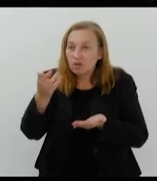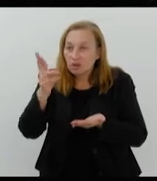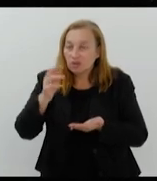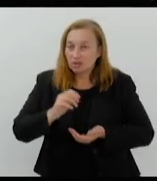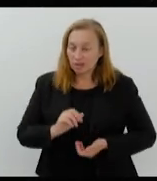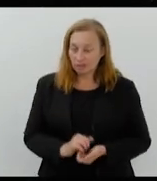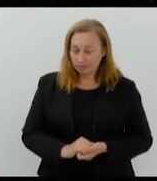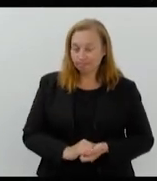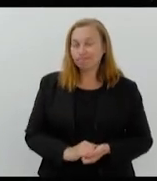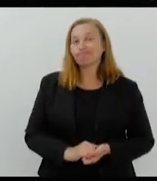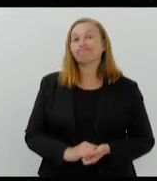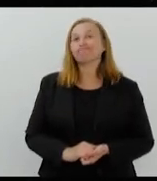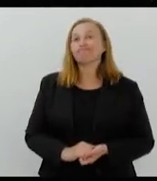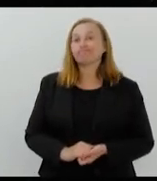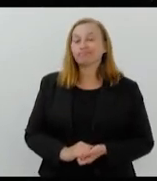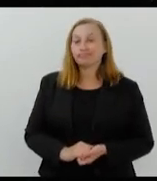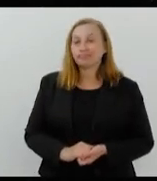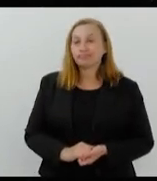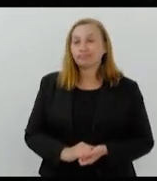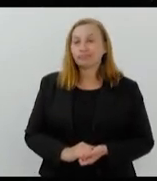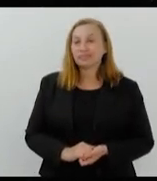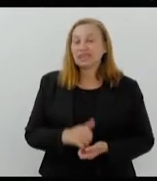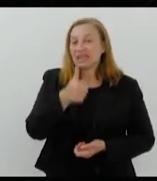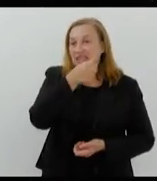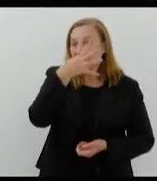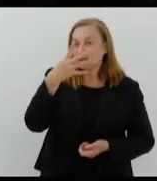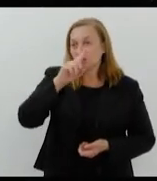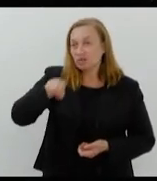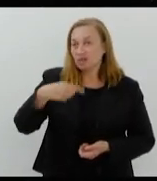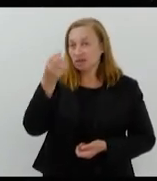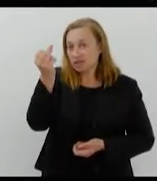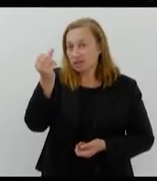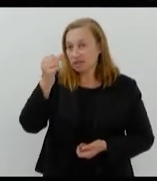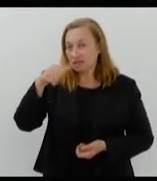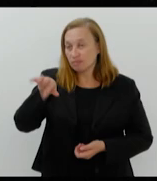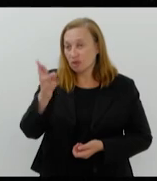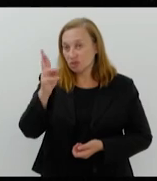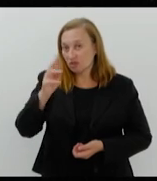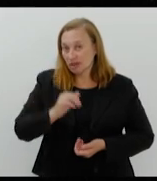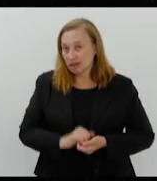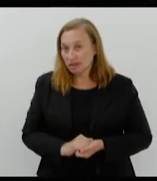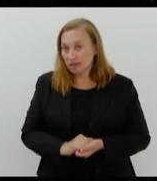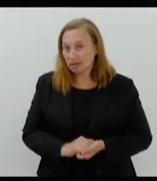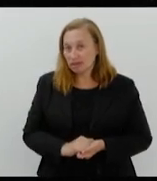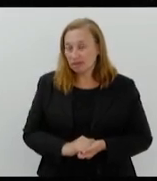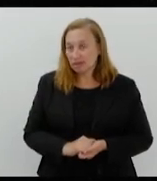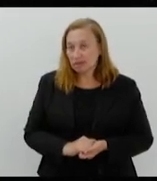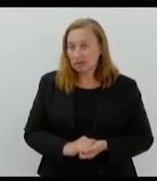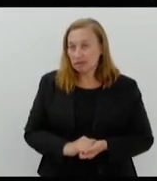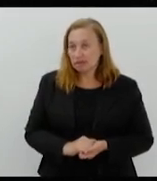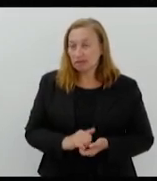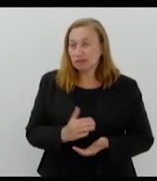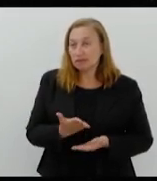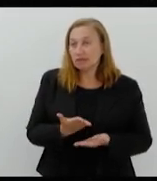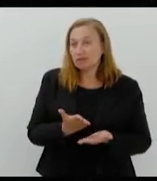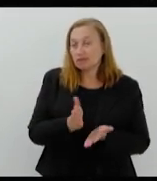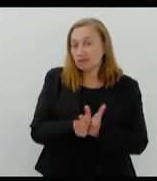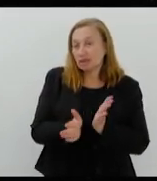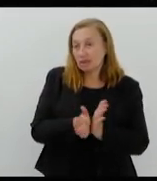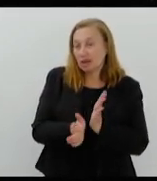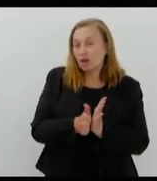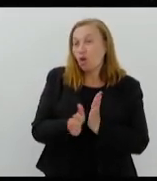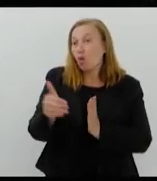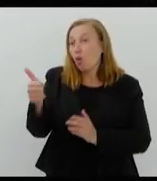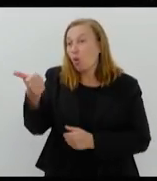de reais. Desses 14,6 bilhões de reais de déficit,